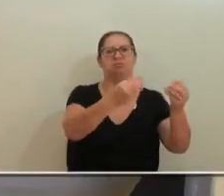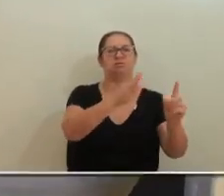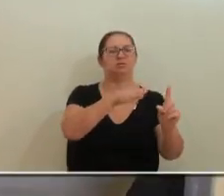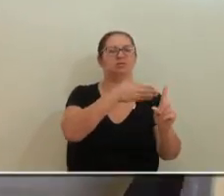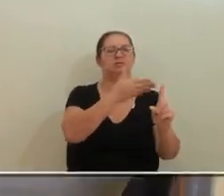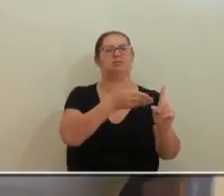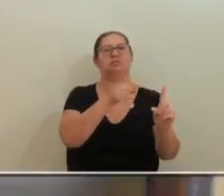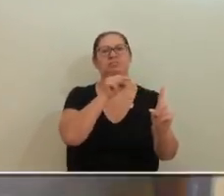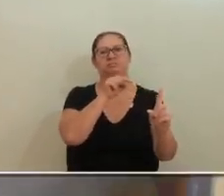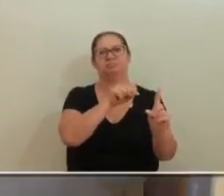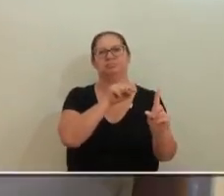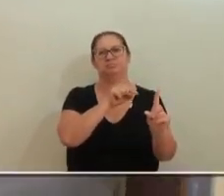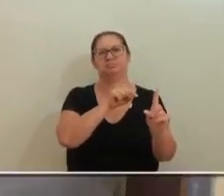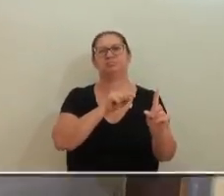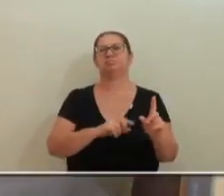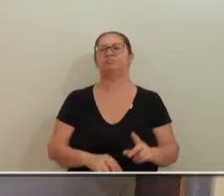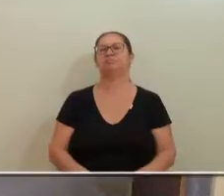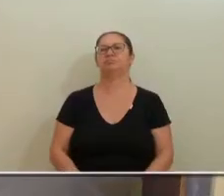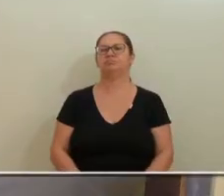homenageado.